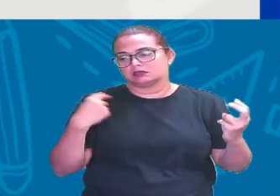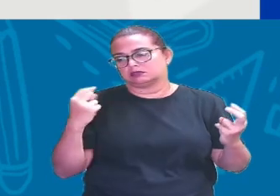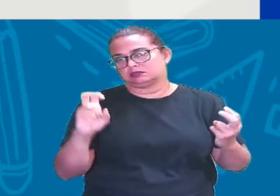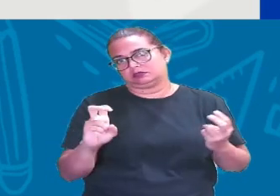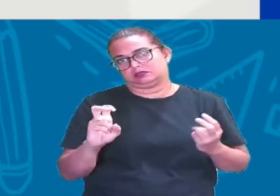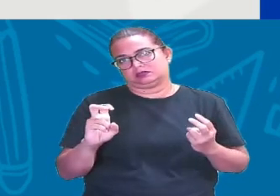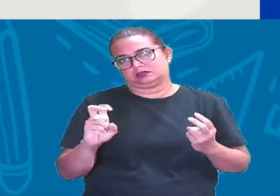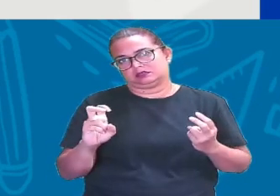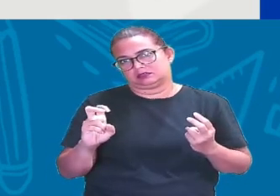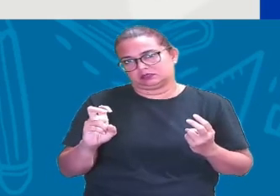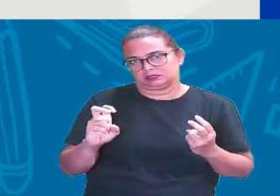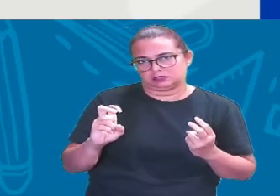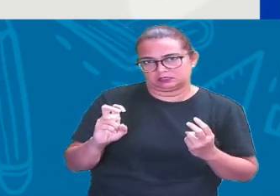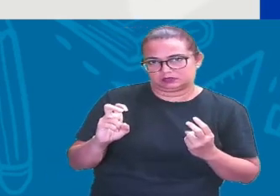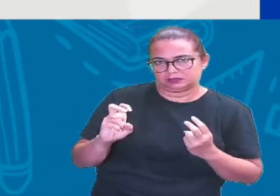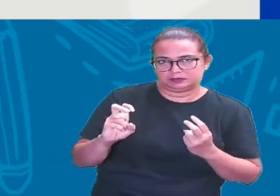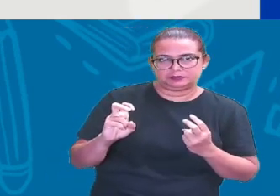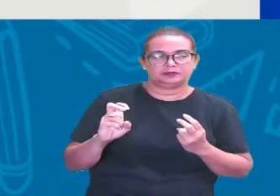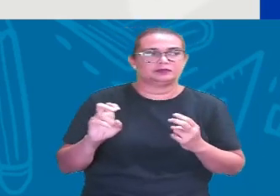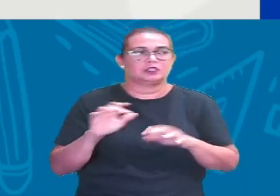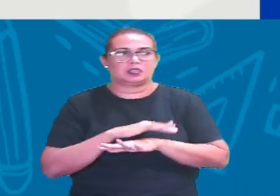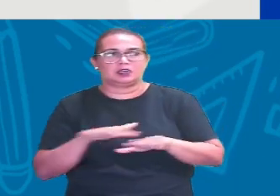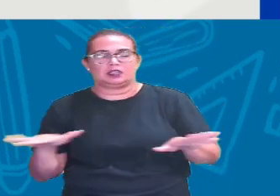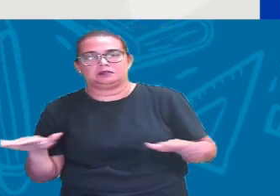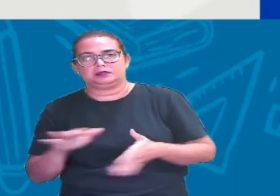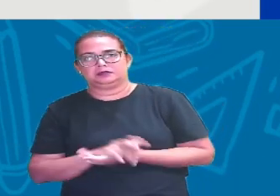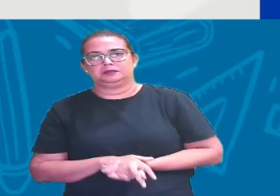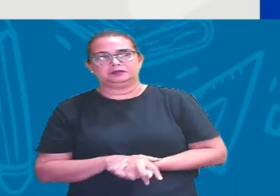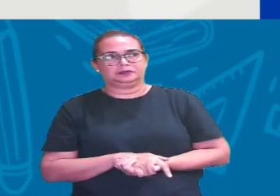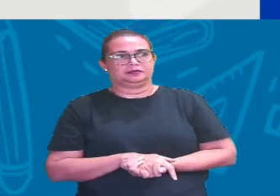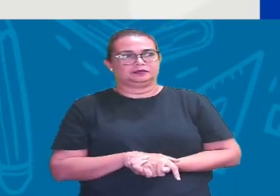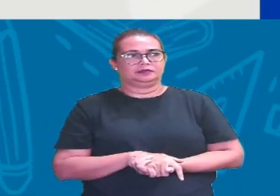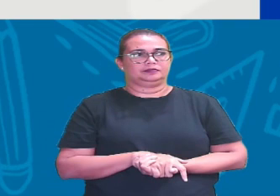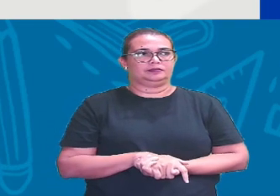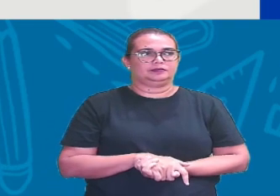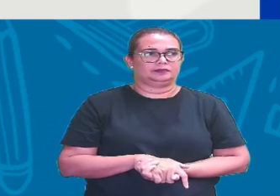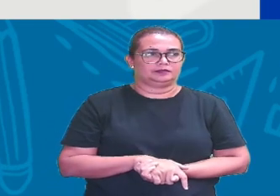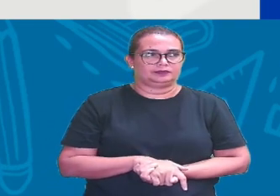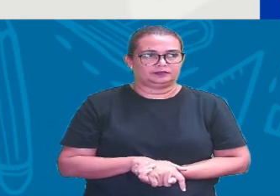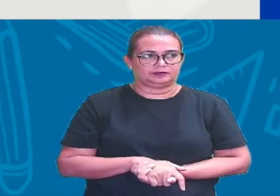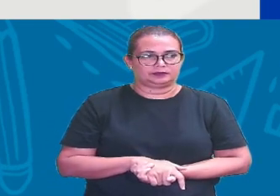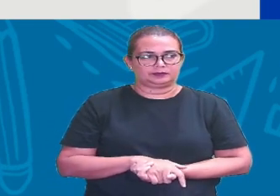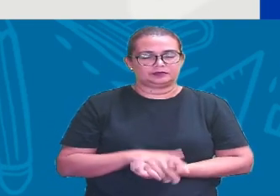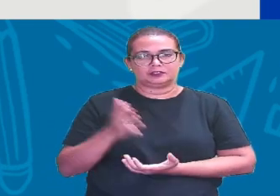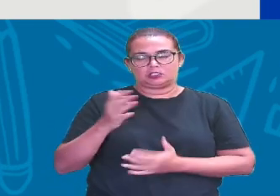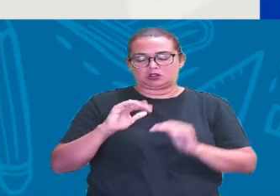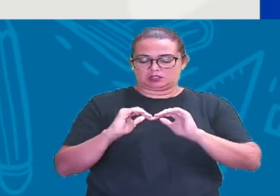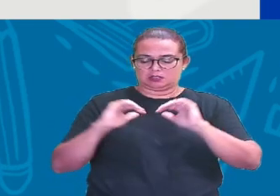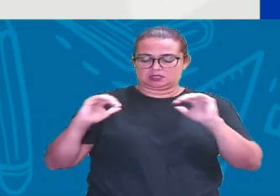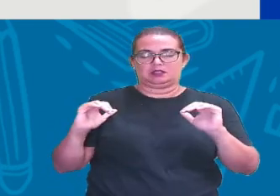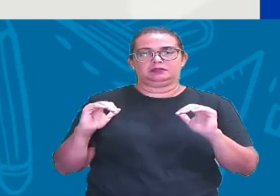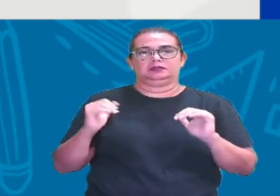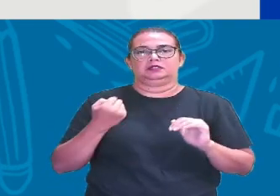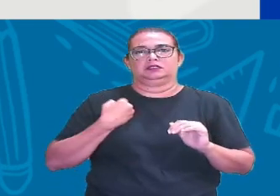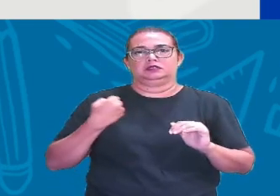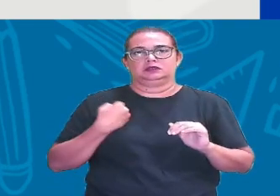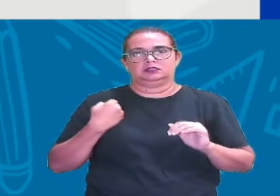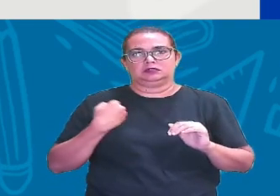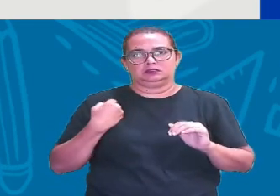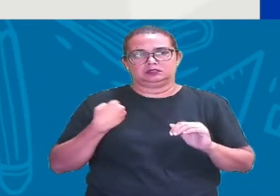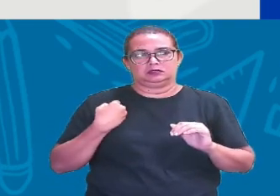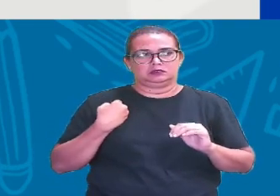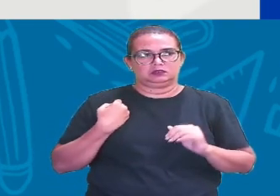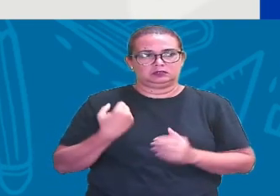1. 5 dividido por 5, 1. Acabou minha fatoração. Vamos agora separar esses números que eu